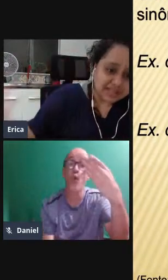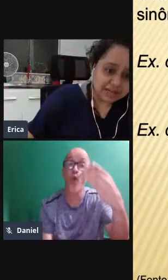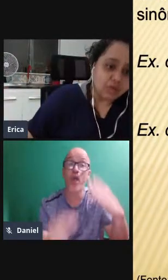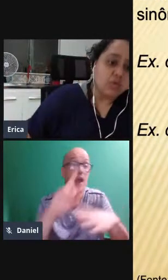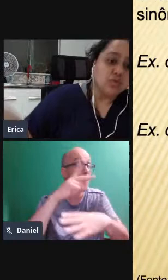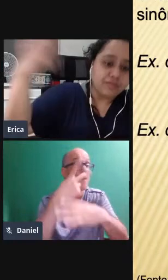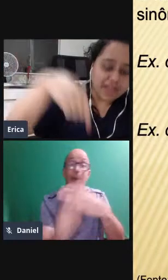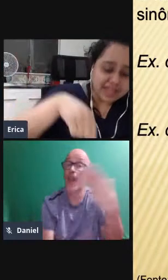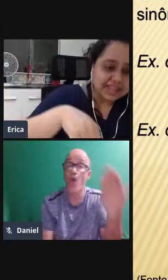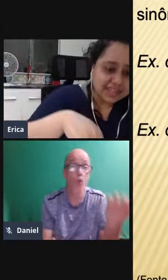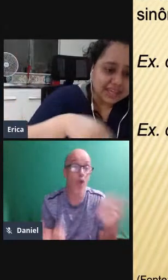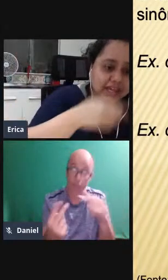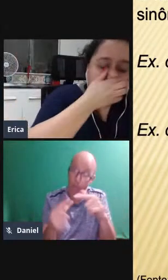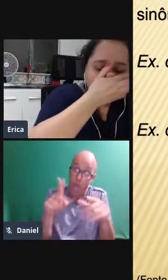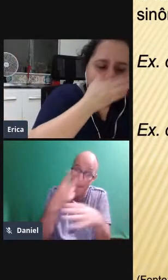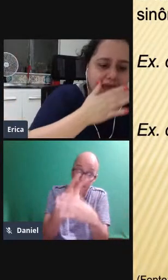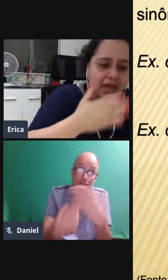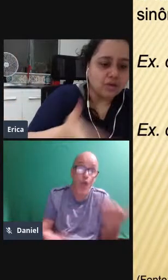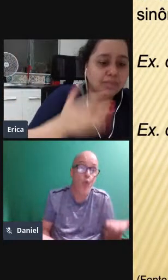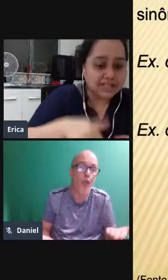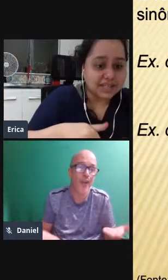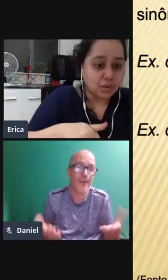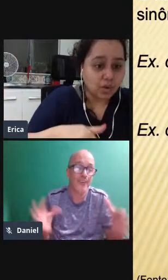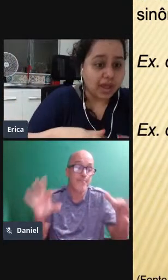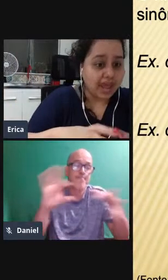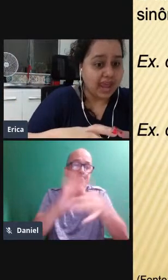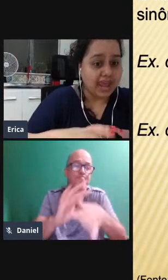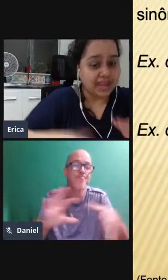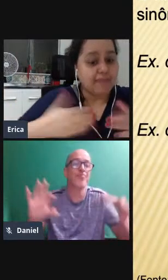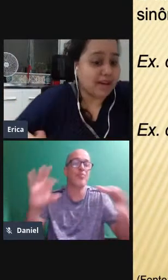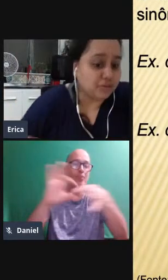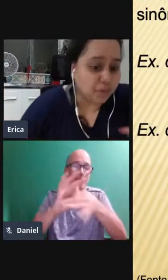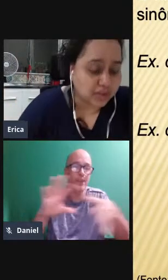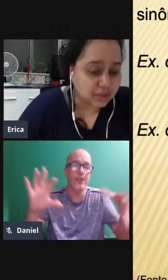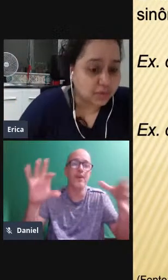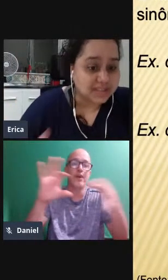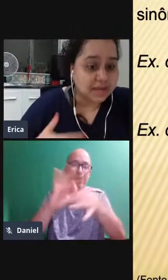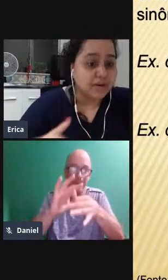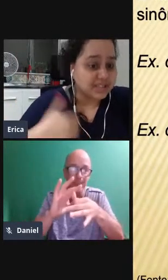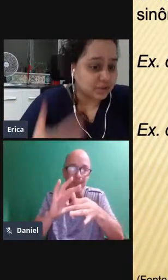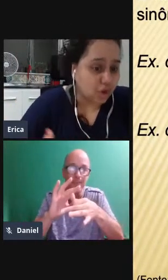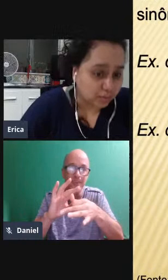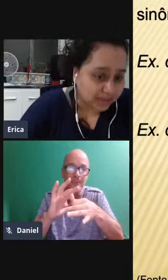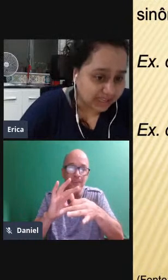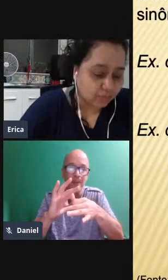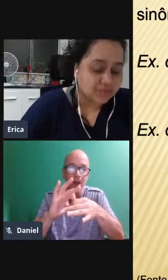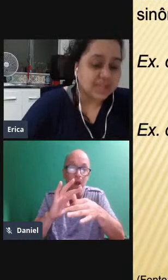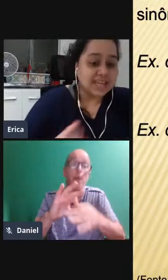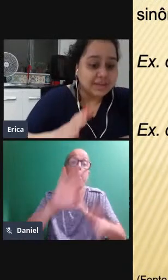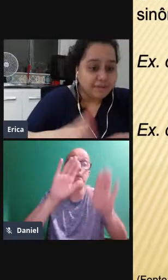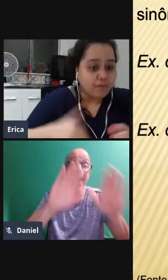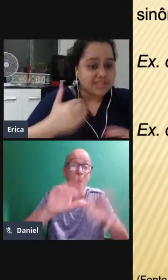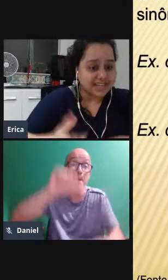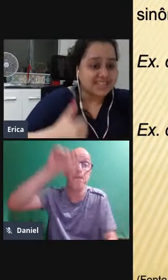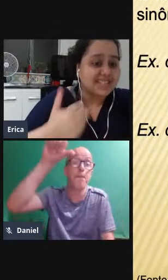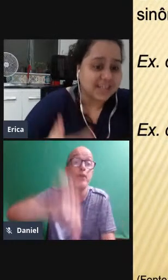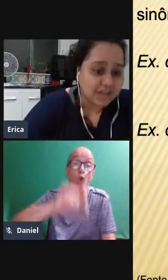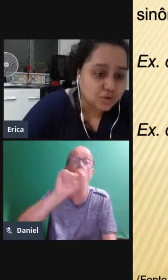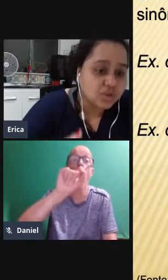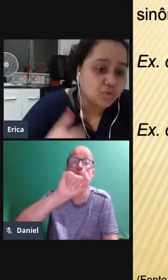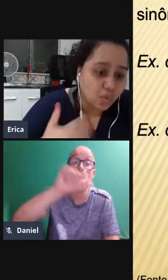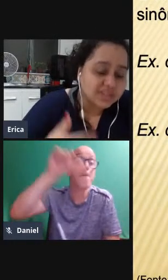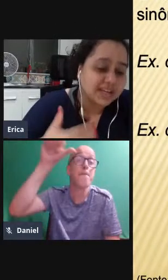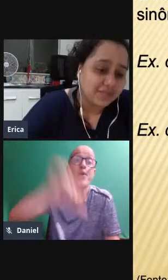temos outra língua. Quando vem aqui no Brasil e aprende português, por exemplo, eles se tornam bilíngues e vão fazendo